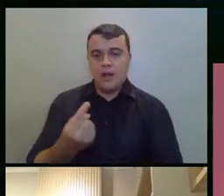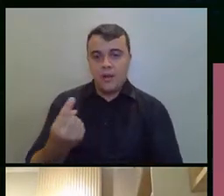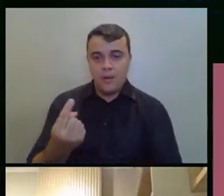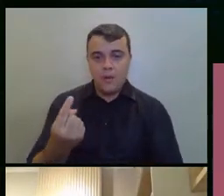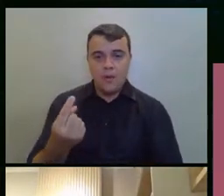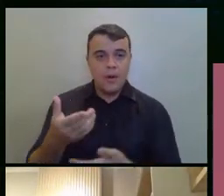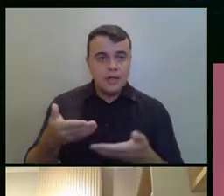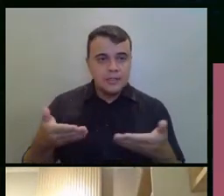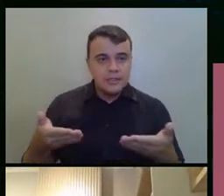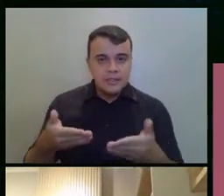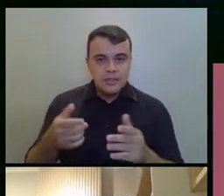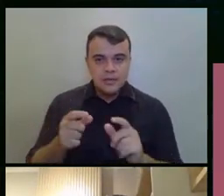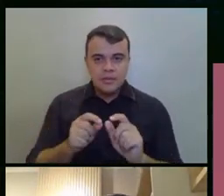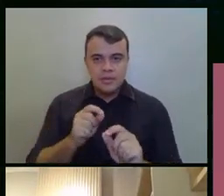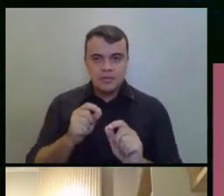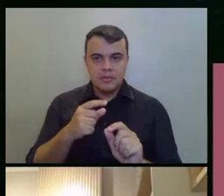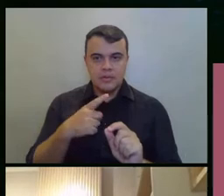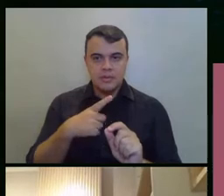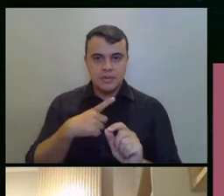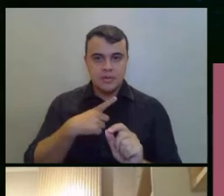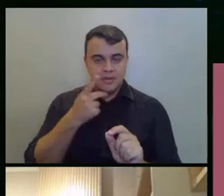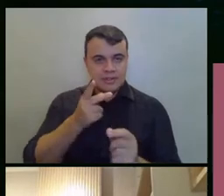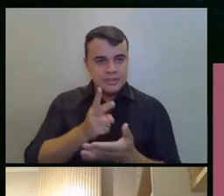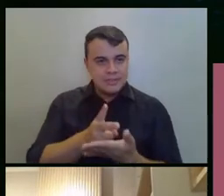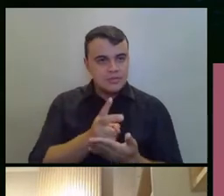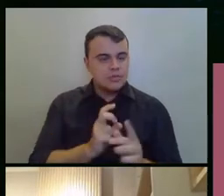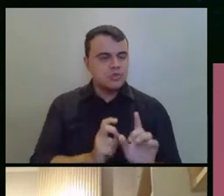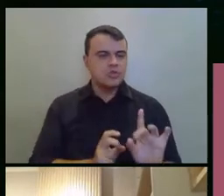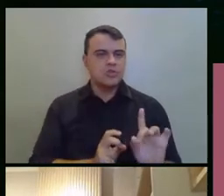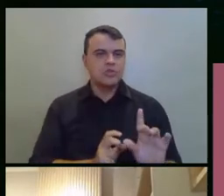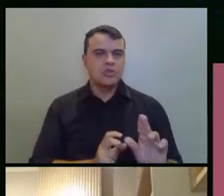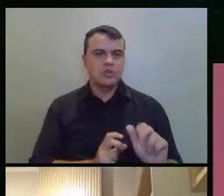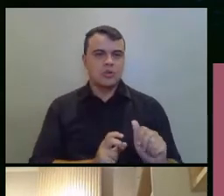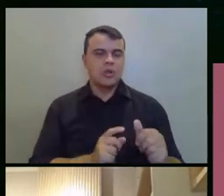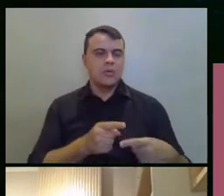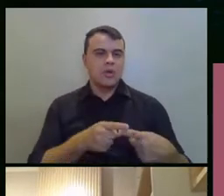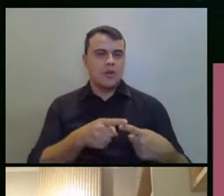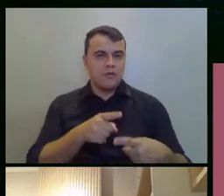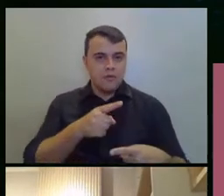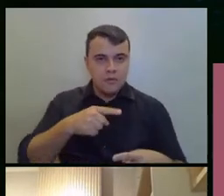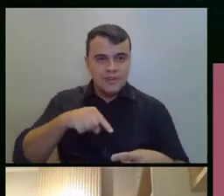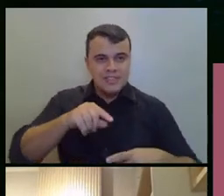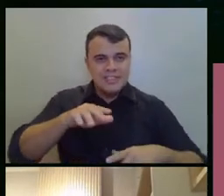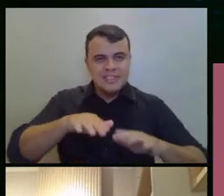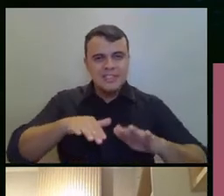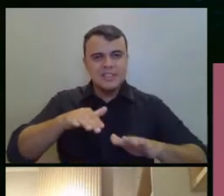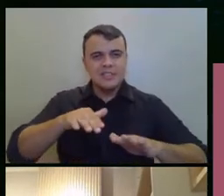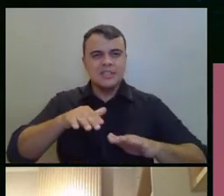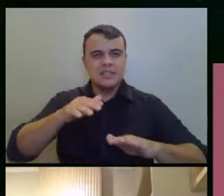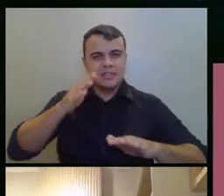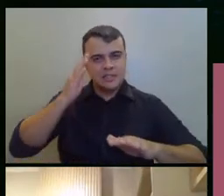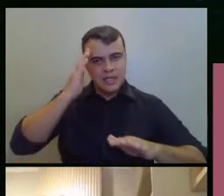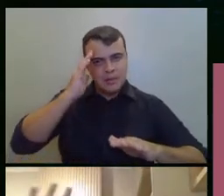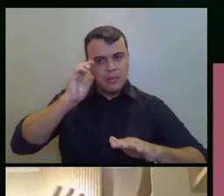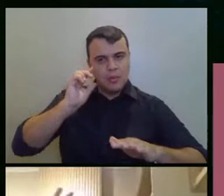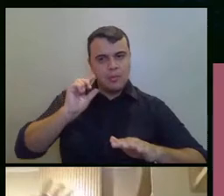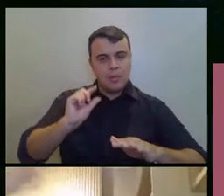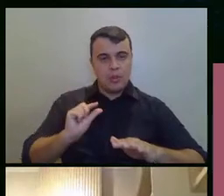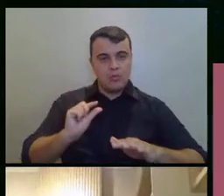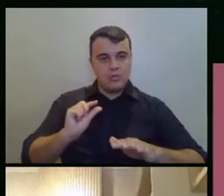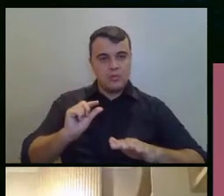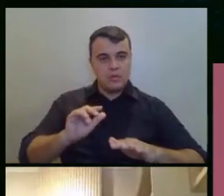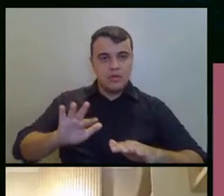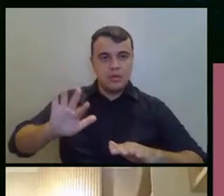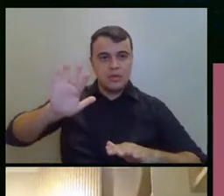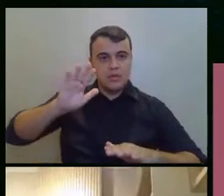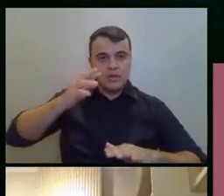como eu falo assim ninguém fica para trás é exatamente isso porque vocês às vezes tem gente que sabe menos cara que sabe menos você vai levantar a